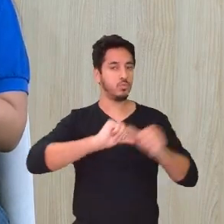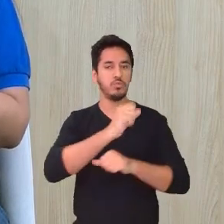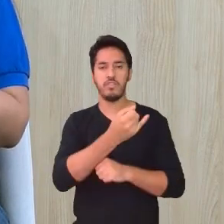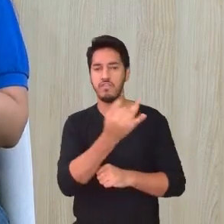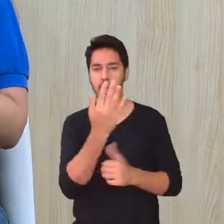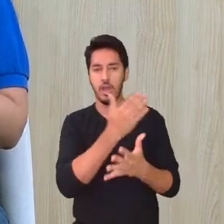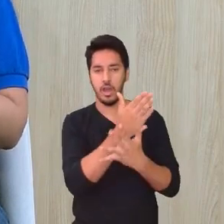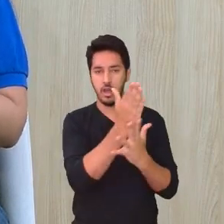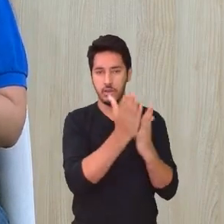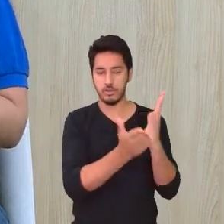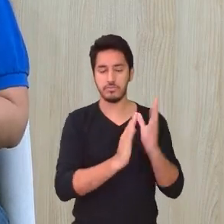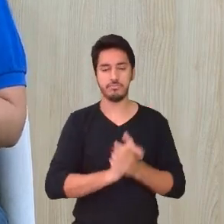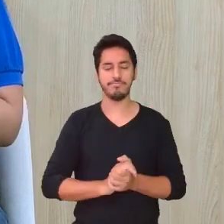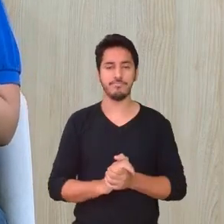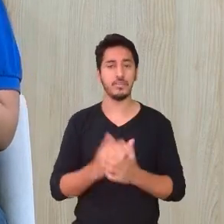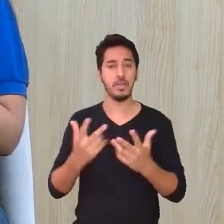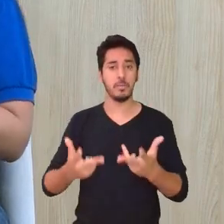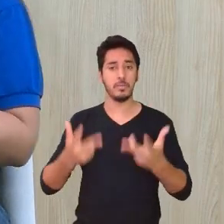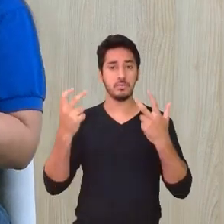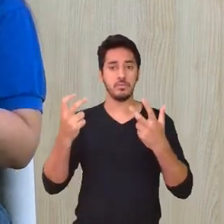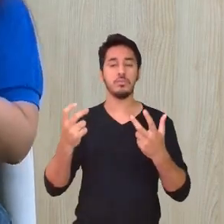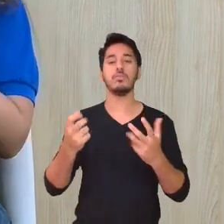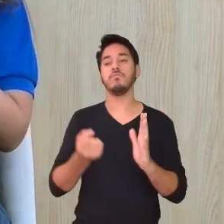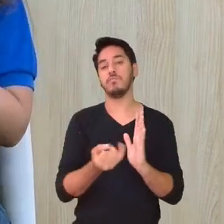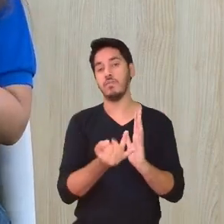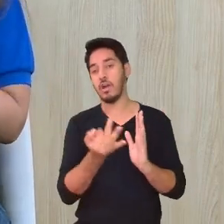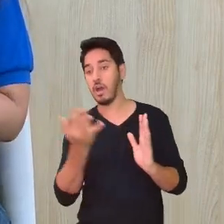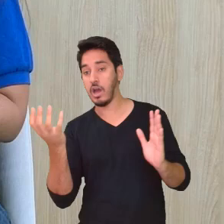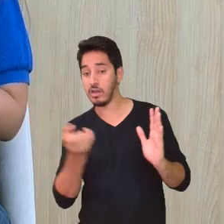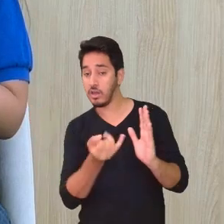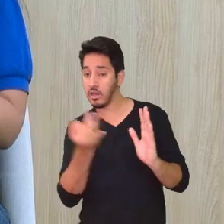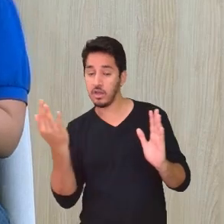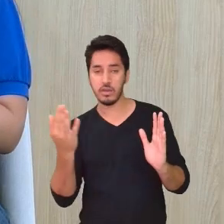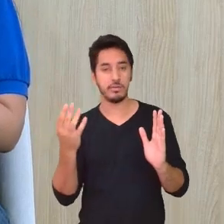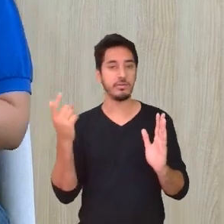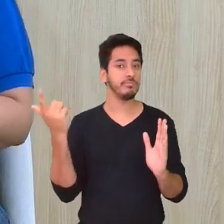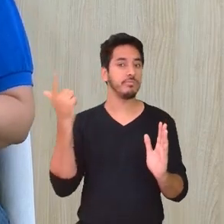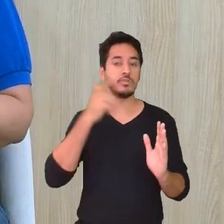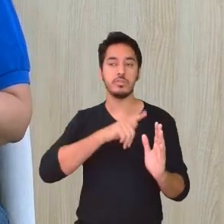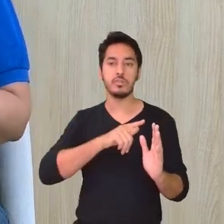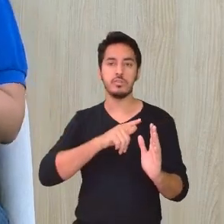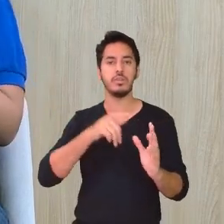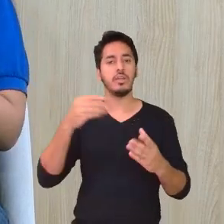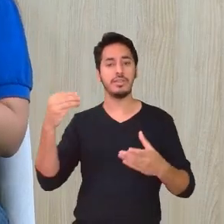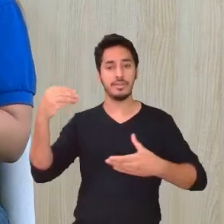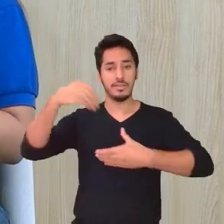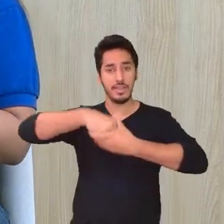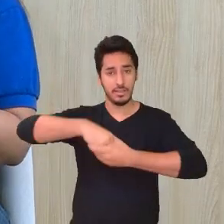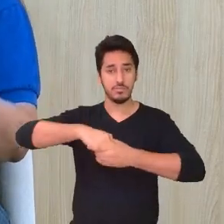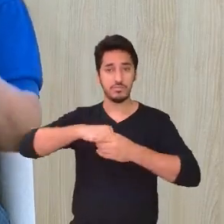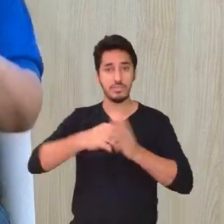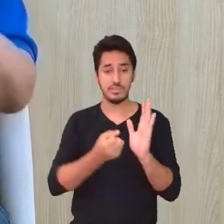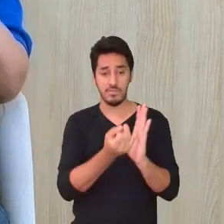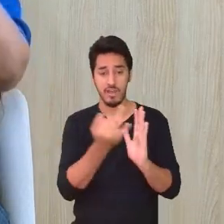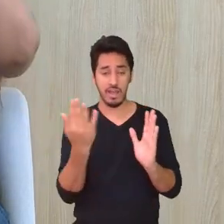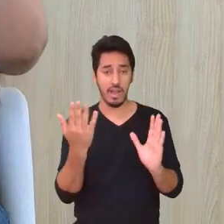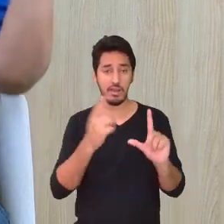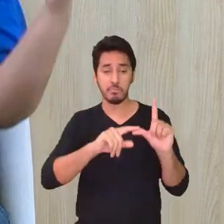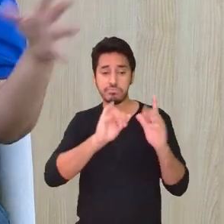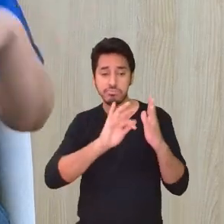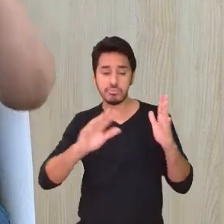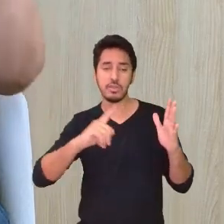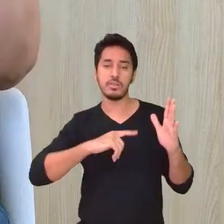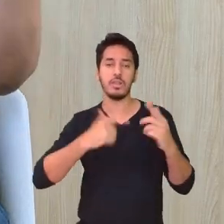letramentos. Aí a gente percebeu que há multiletramentos, porque é muita coisa para dar conta. E dentro desses multiletramentos a gente tem todas